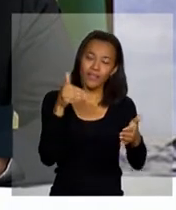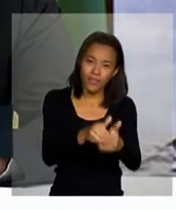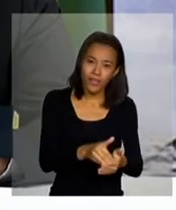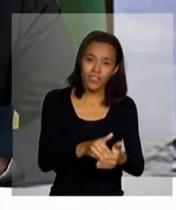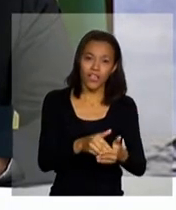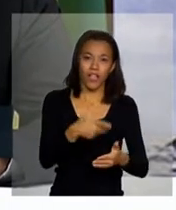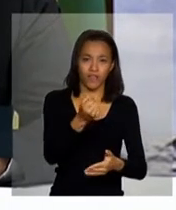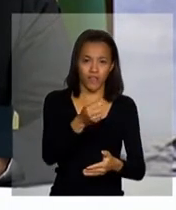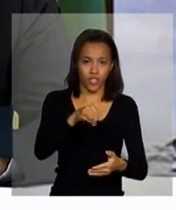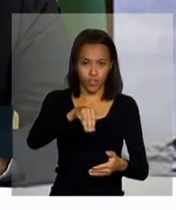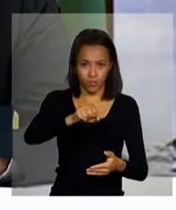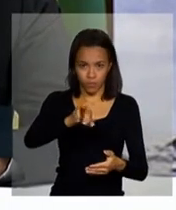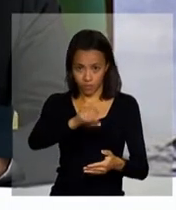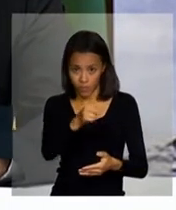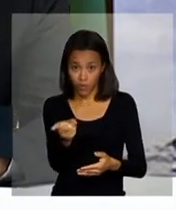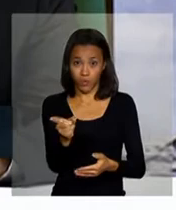toneladas,